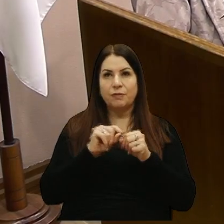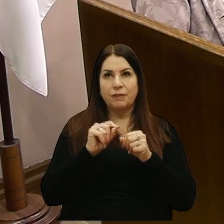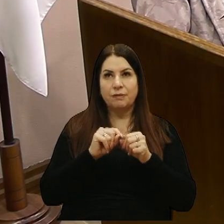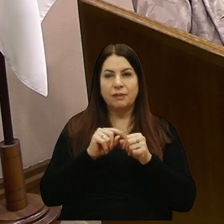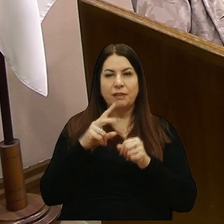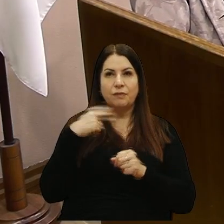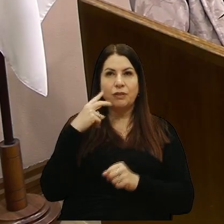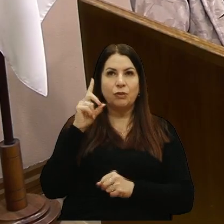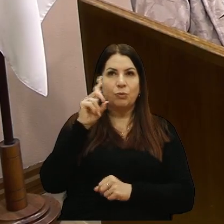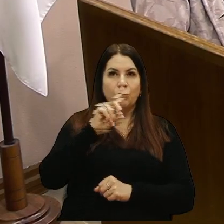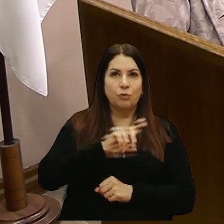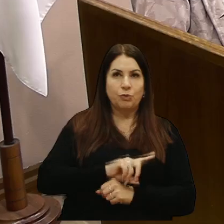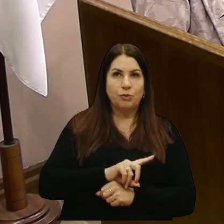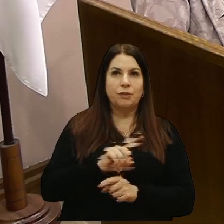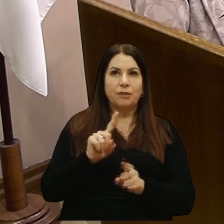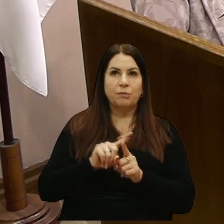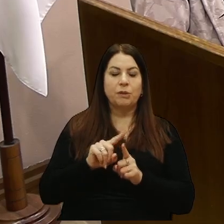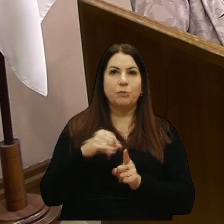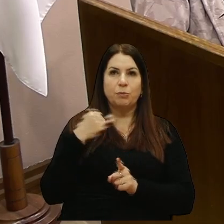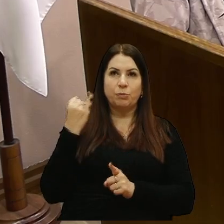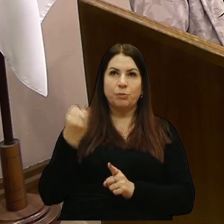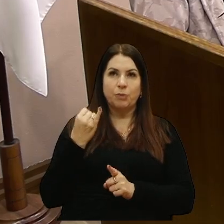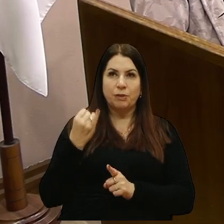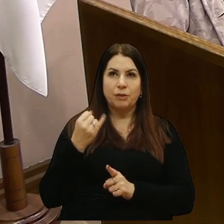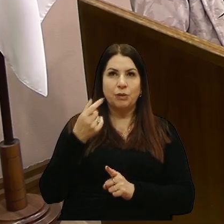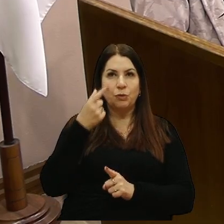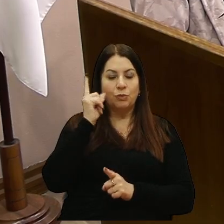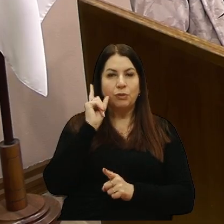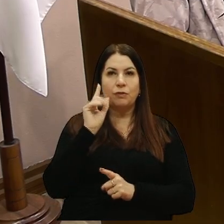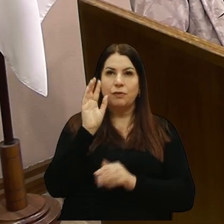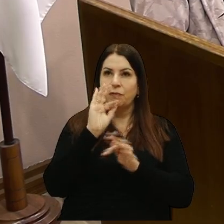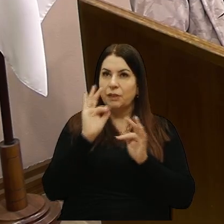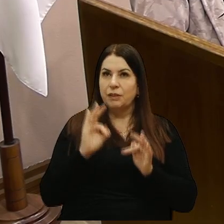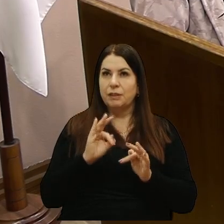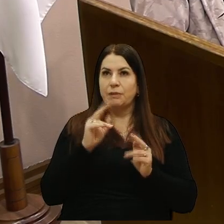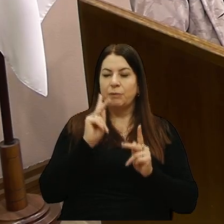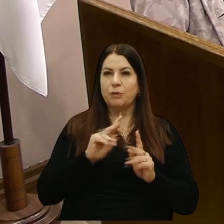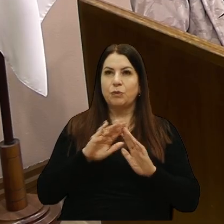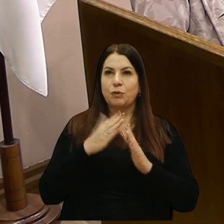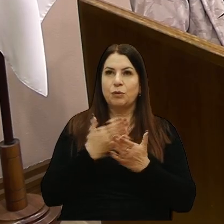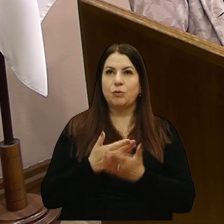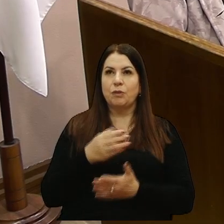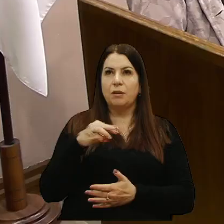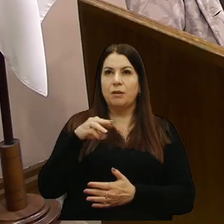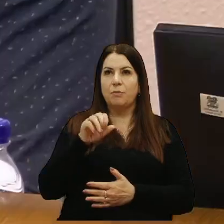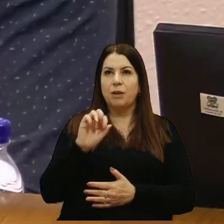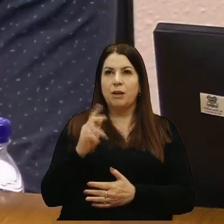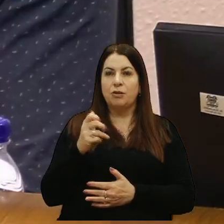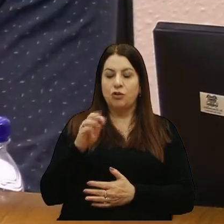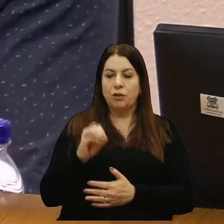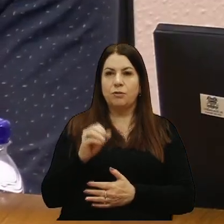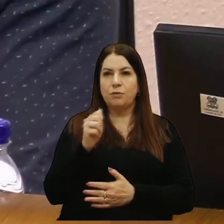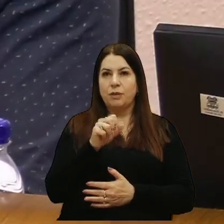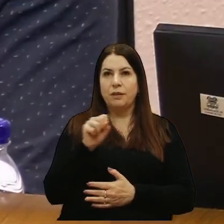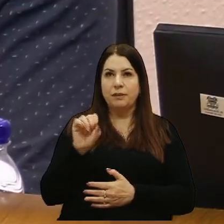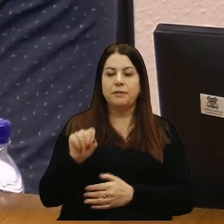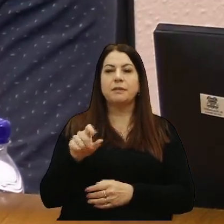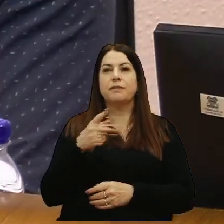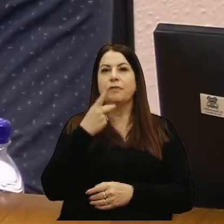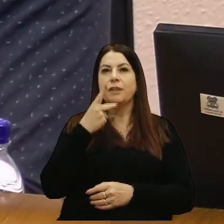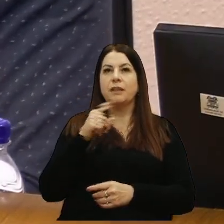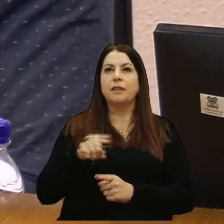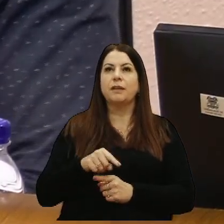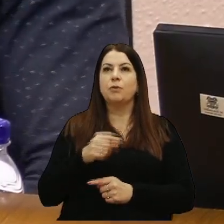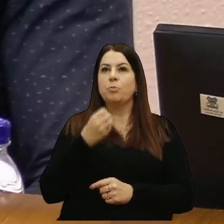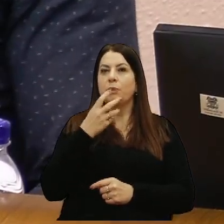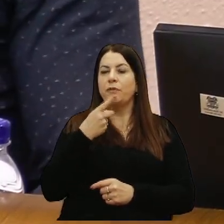vereador por um dia, que foi muito importante, e ontem eu fiquei muito feliz com o pessoal da Escola Machado de Assis. Queria ressaltar o quão